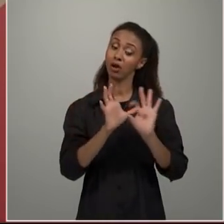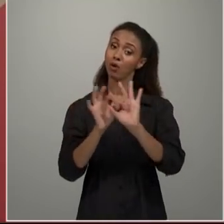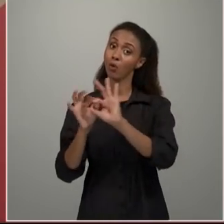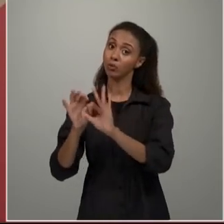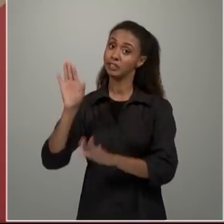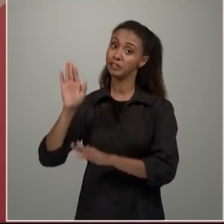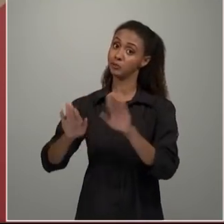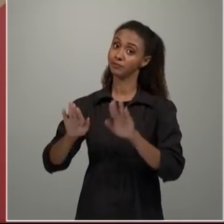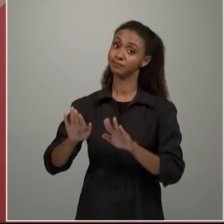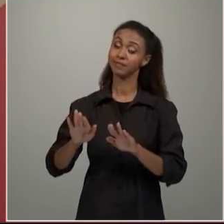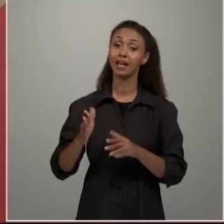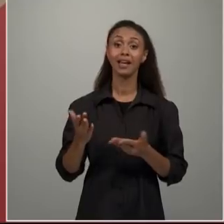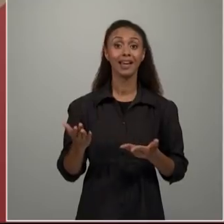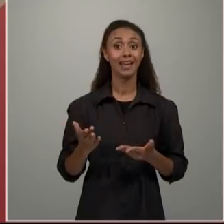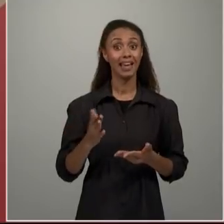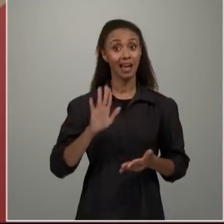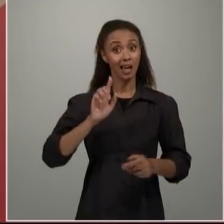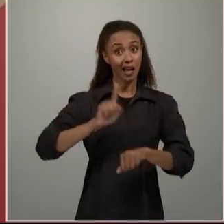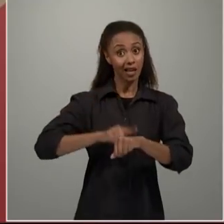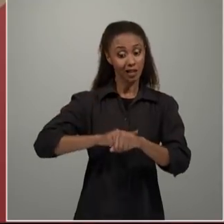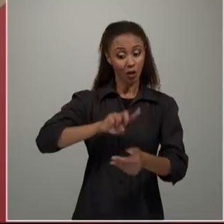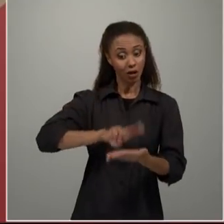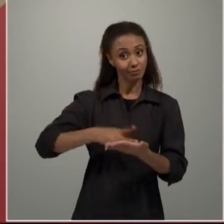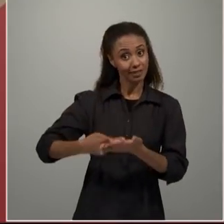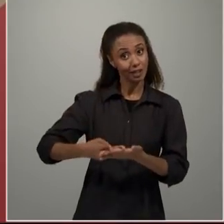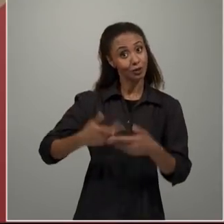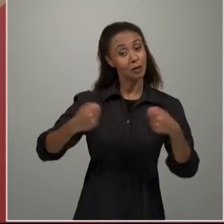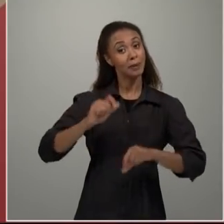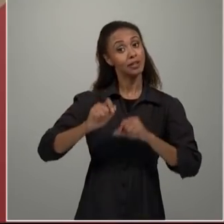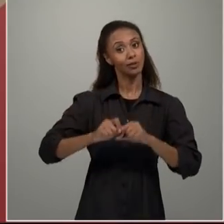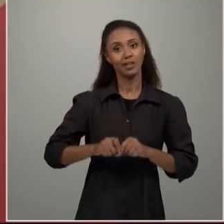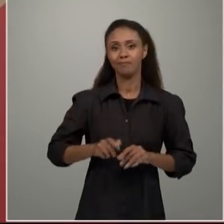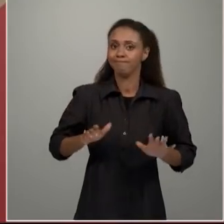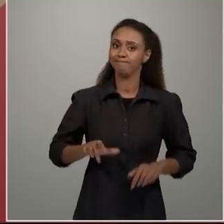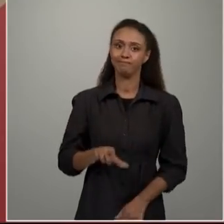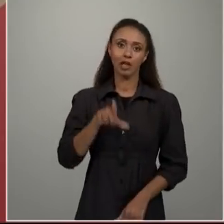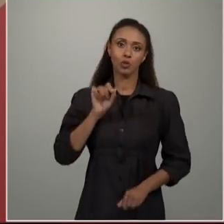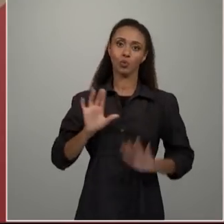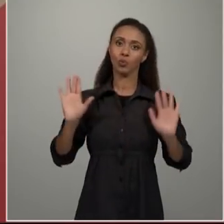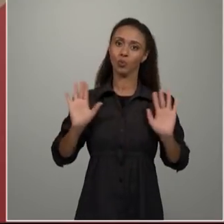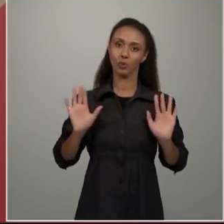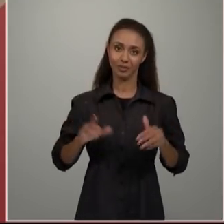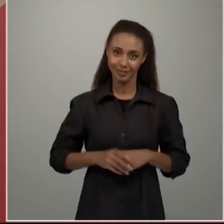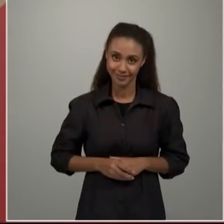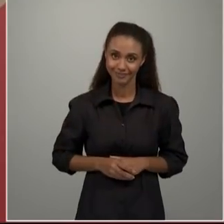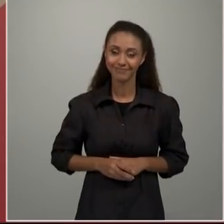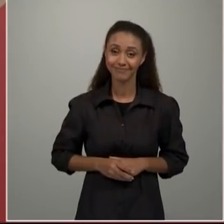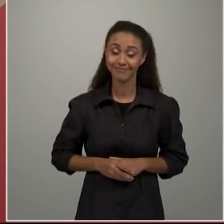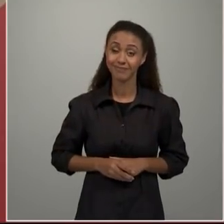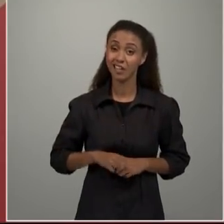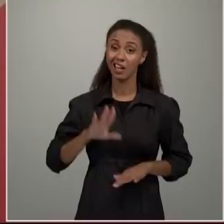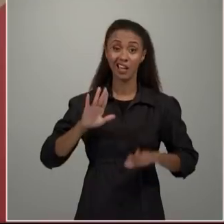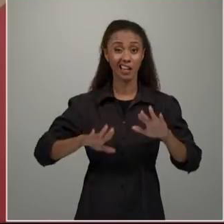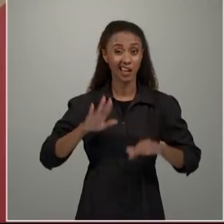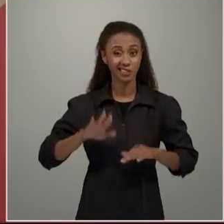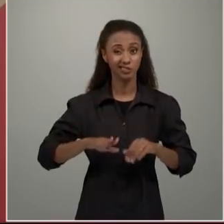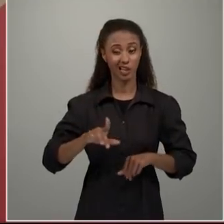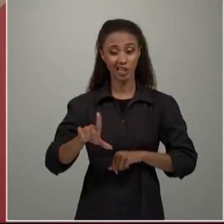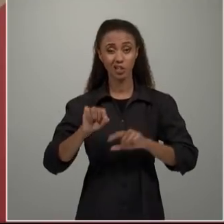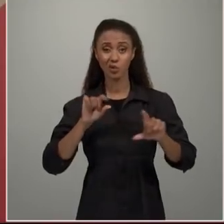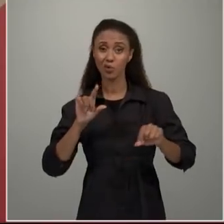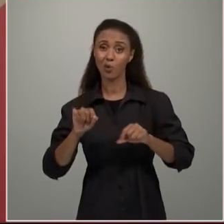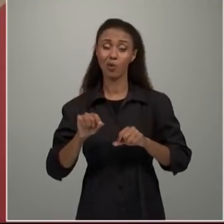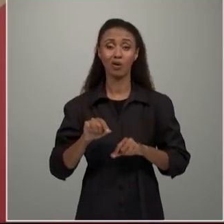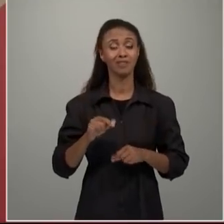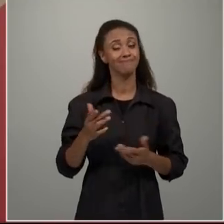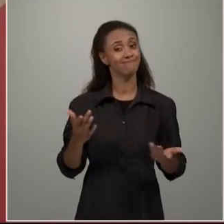tem que fazer a escolha tá então assim e as escolhas nem sempre são tão fáceis depende do autor depende